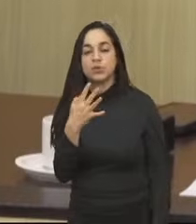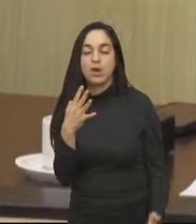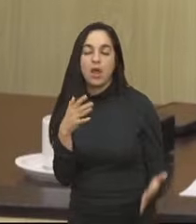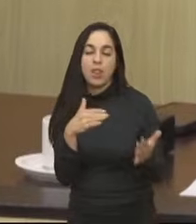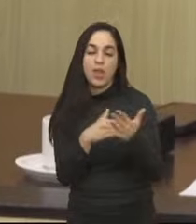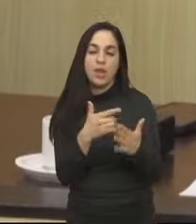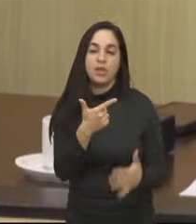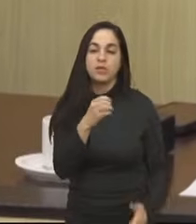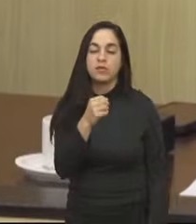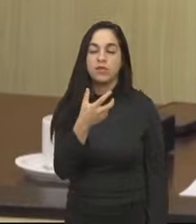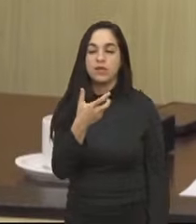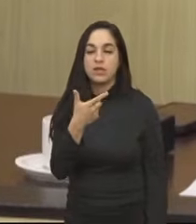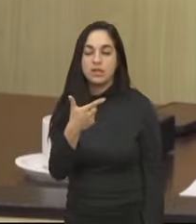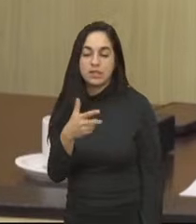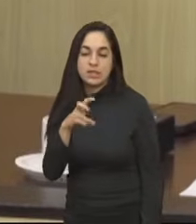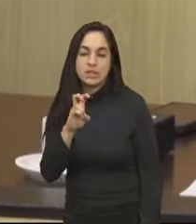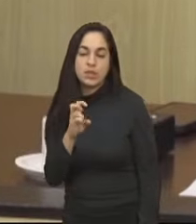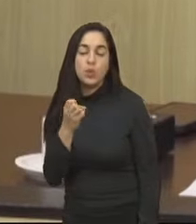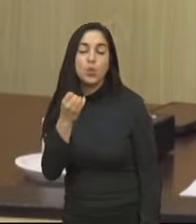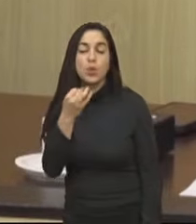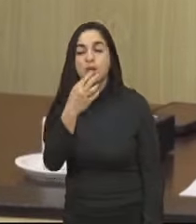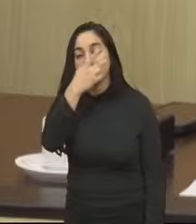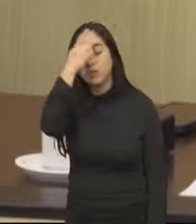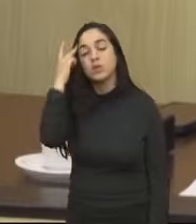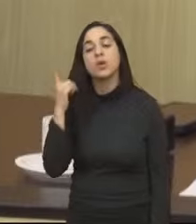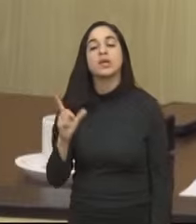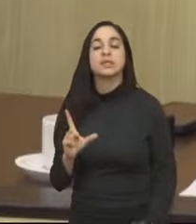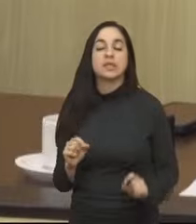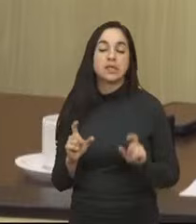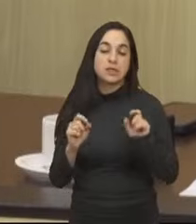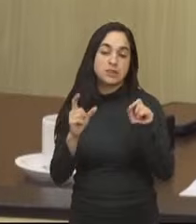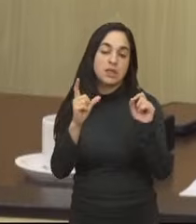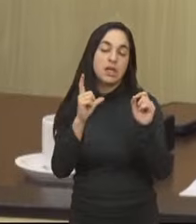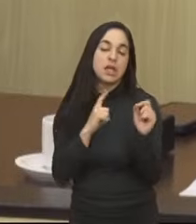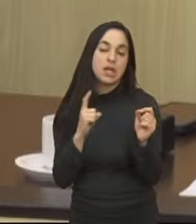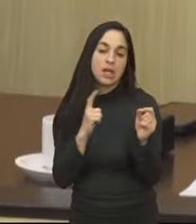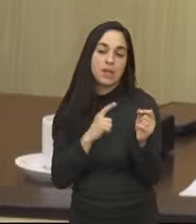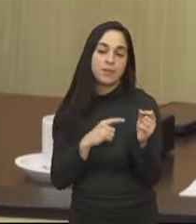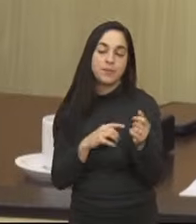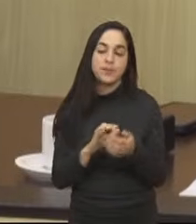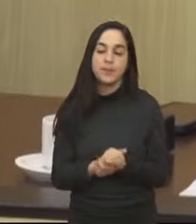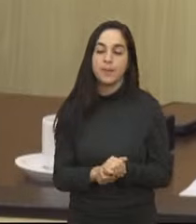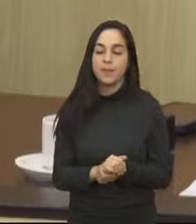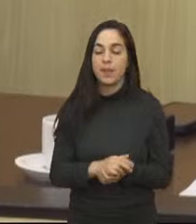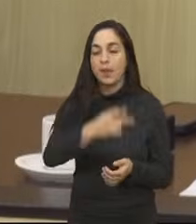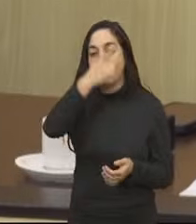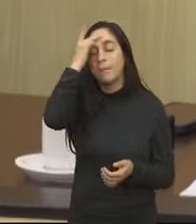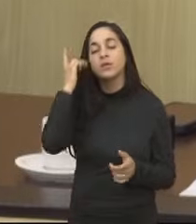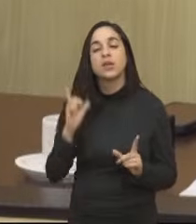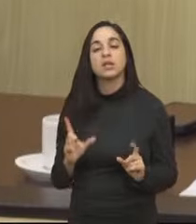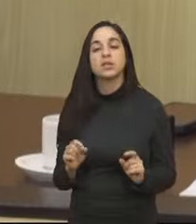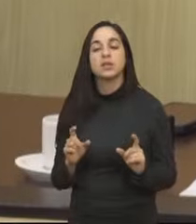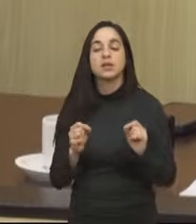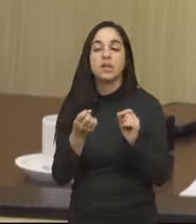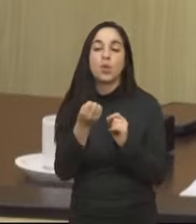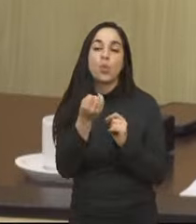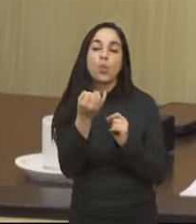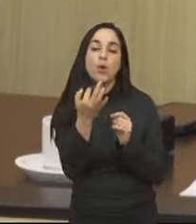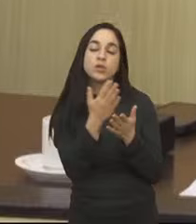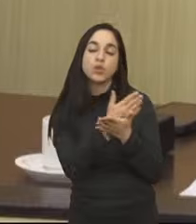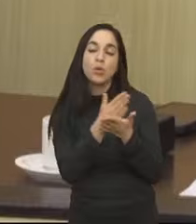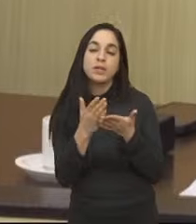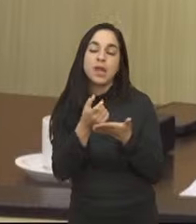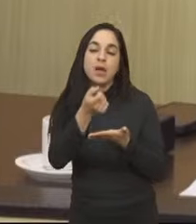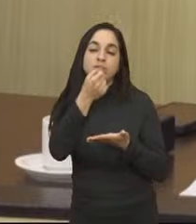de 25, quantos foram diagnosticados com câncer? 2.1. Das pessoas diagnosticadas com câncer, quantas iniciaram